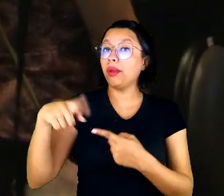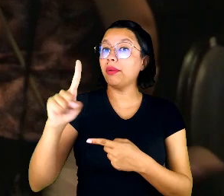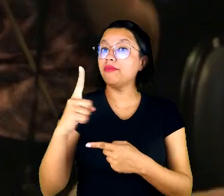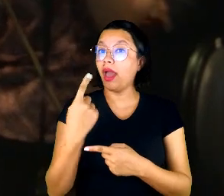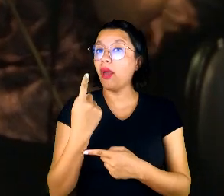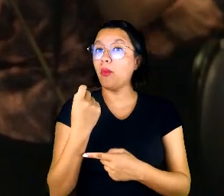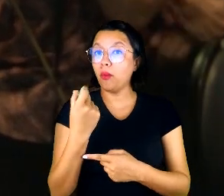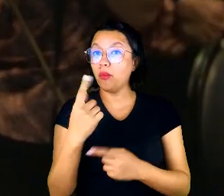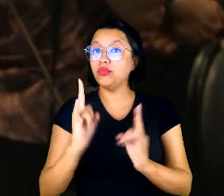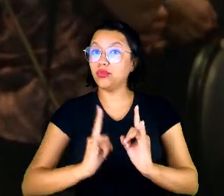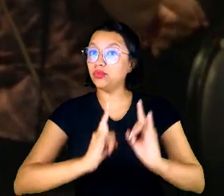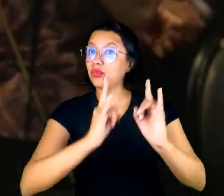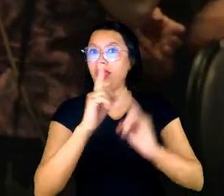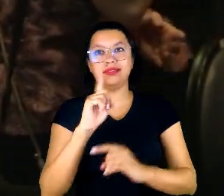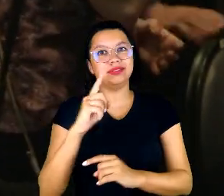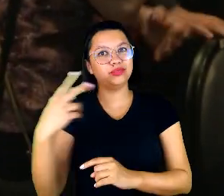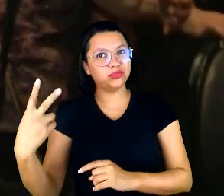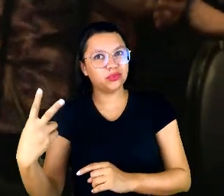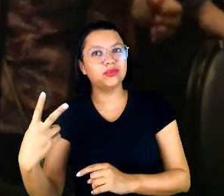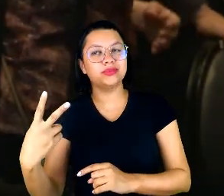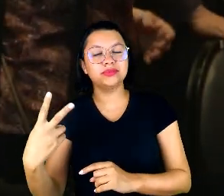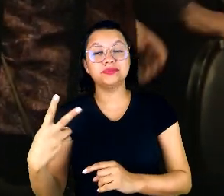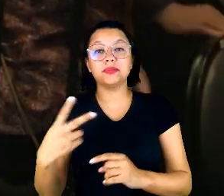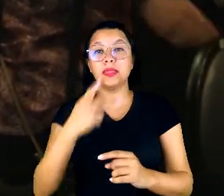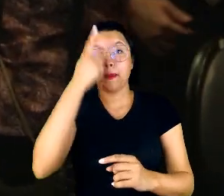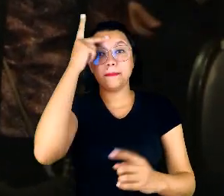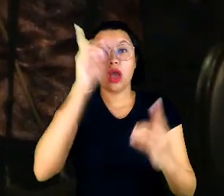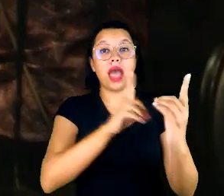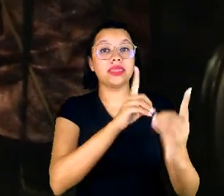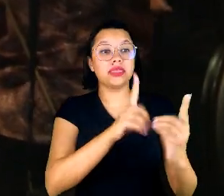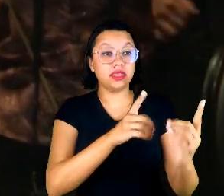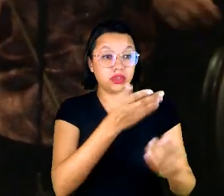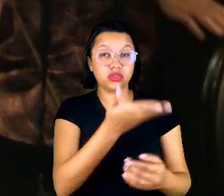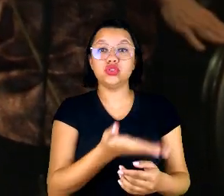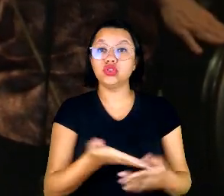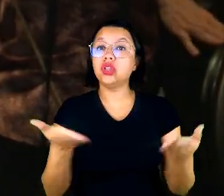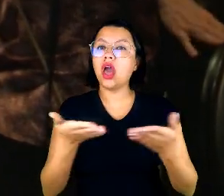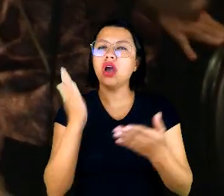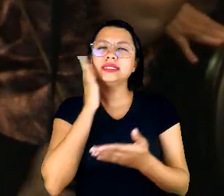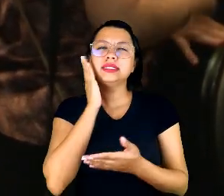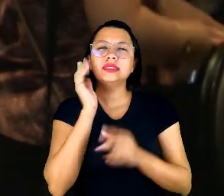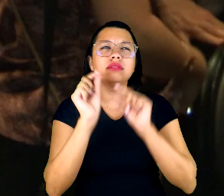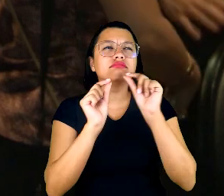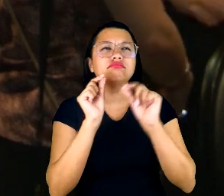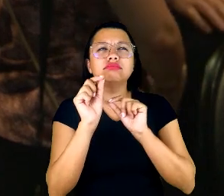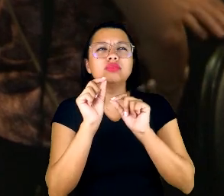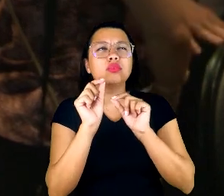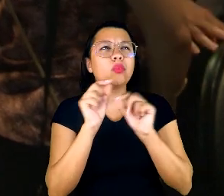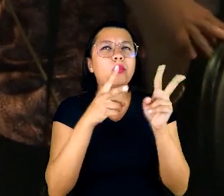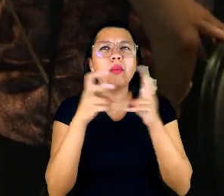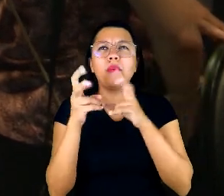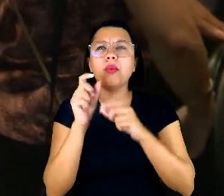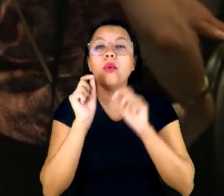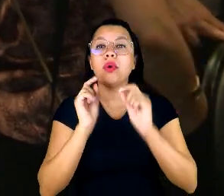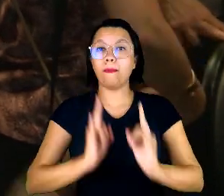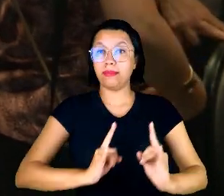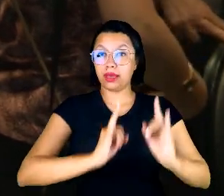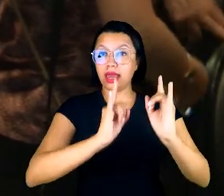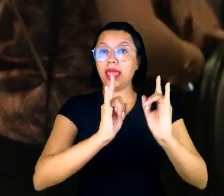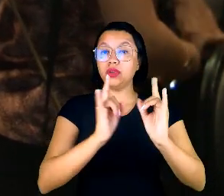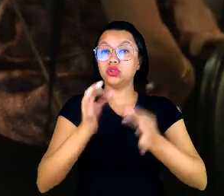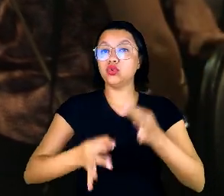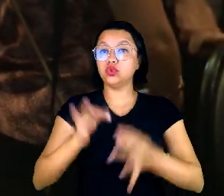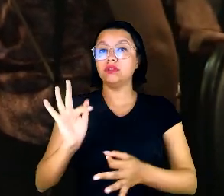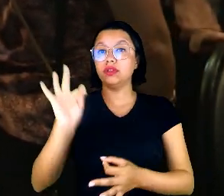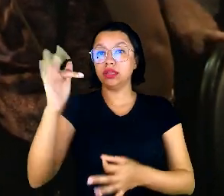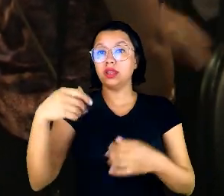não em dois, né? Para o jurisdicionado também, ele sabe agora identificar qual é o prédio da Justiça Federal que ele tem que ir, agora ele